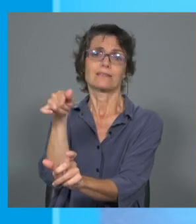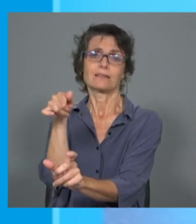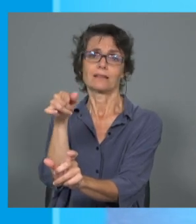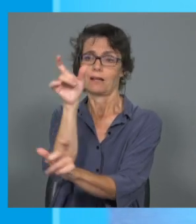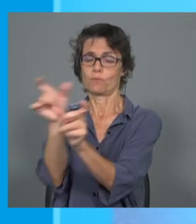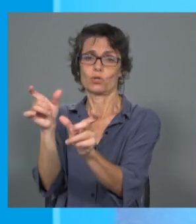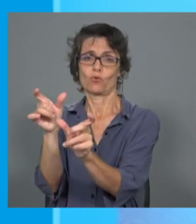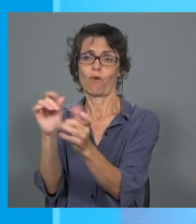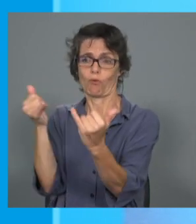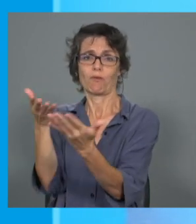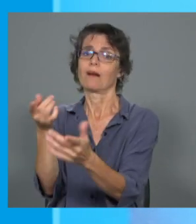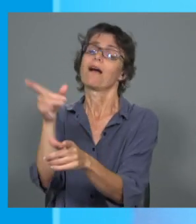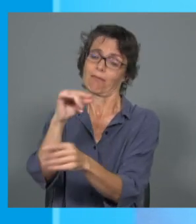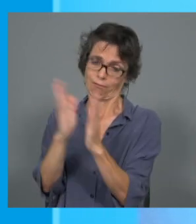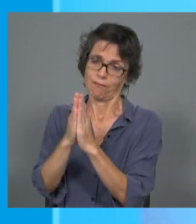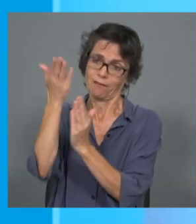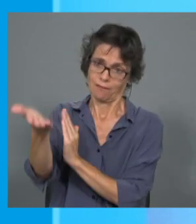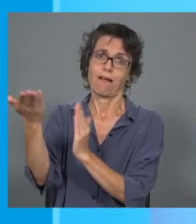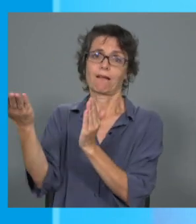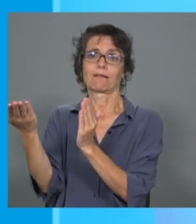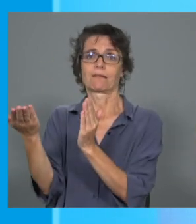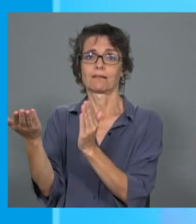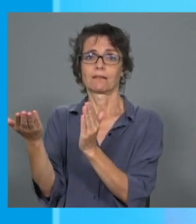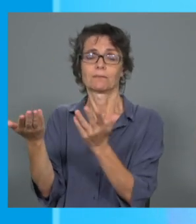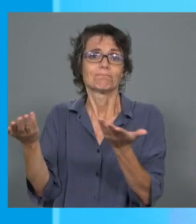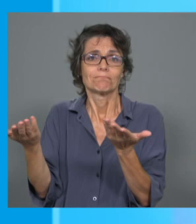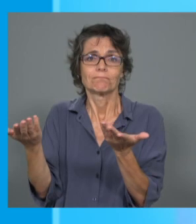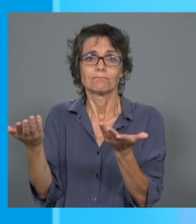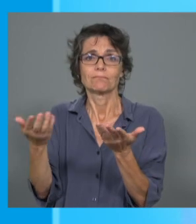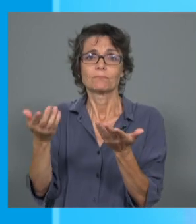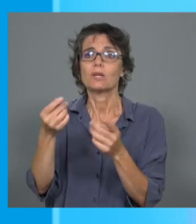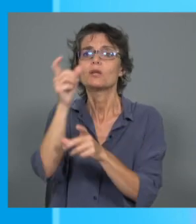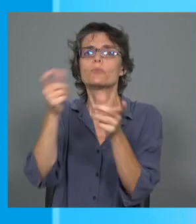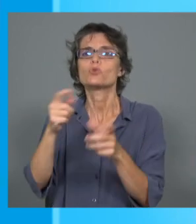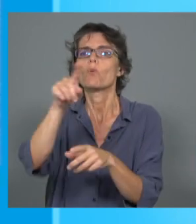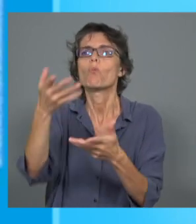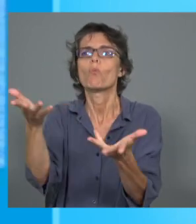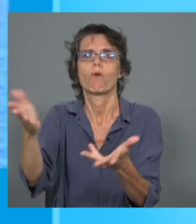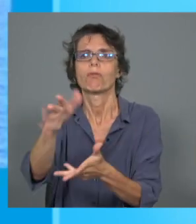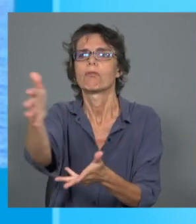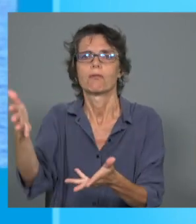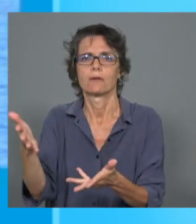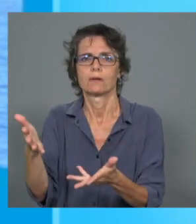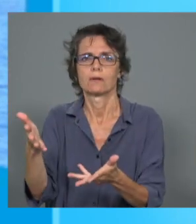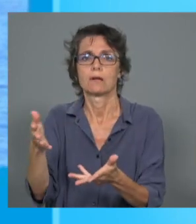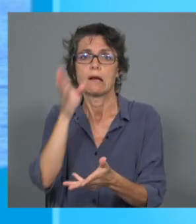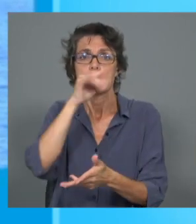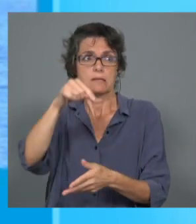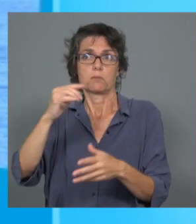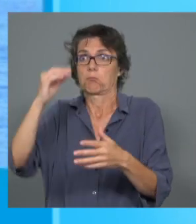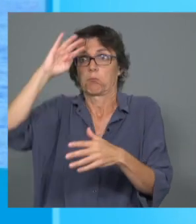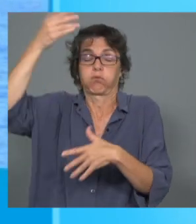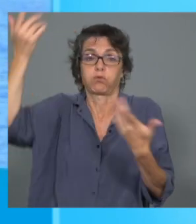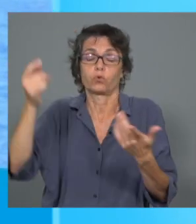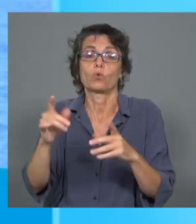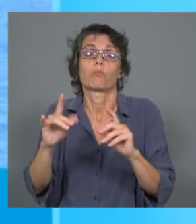ecuménicas, têm que estar onde as pessoas estão. Onde é que as pessoas estão? Se um dia que, por hipótese, acaba a rádio, não vai